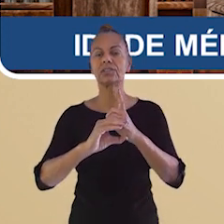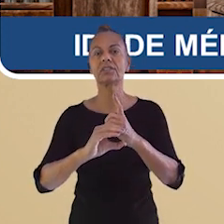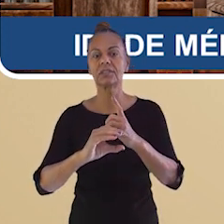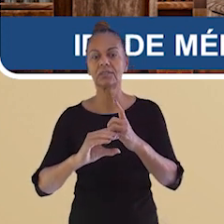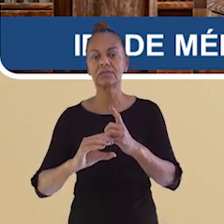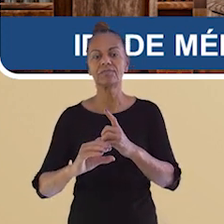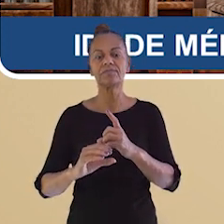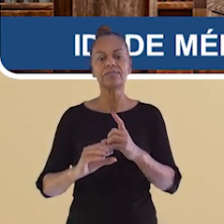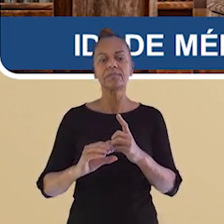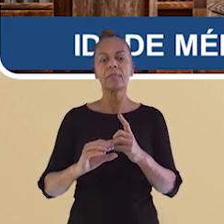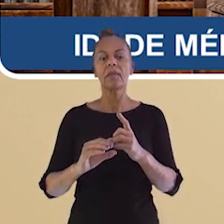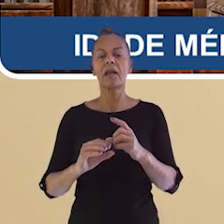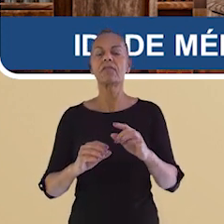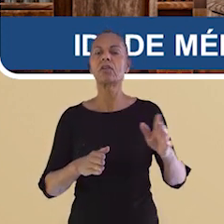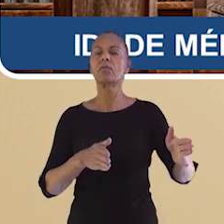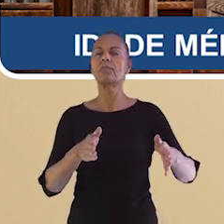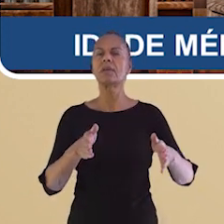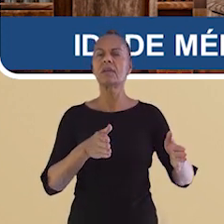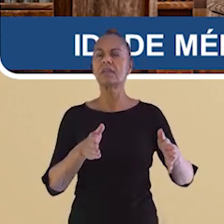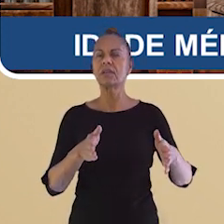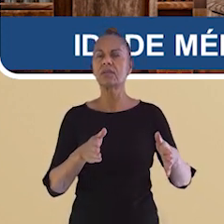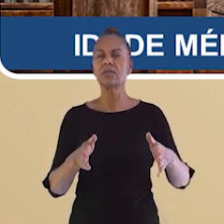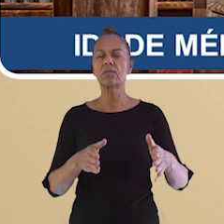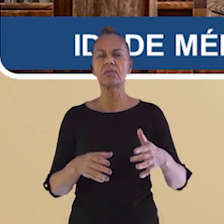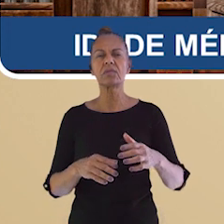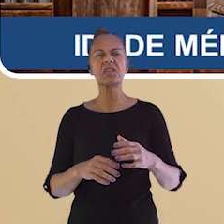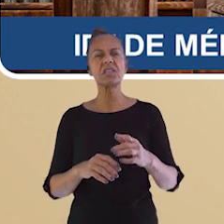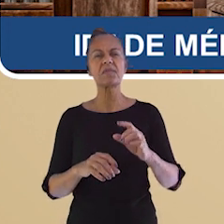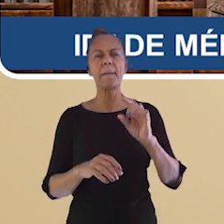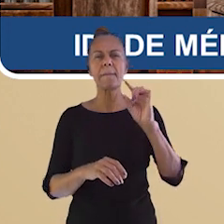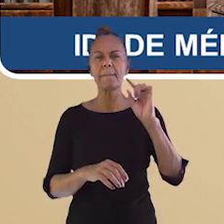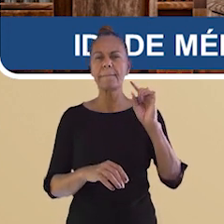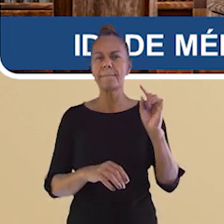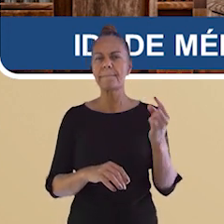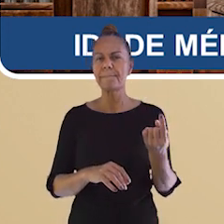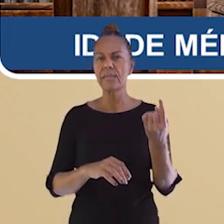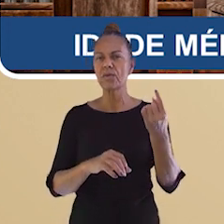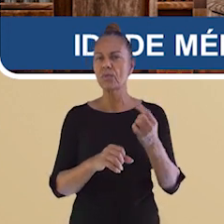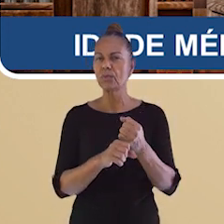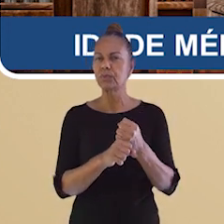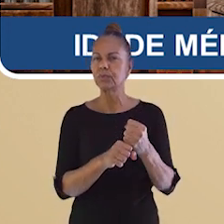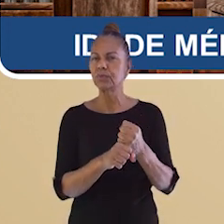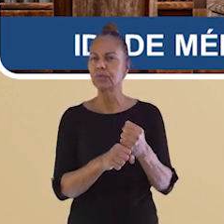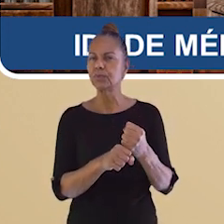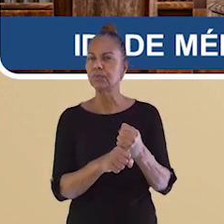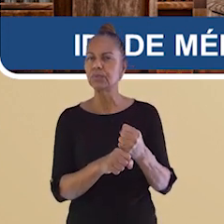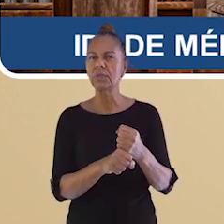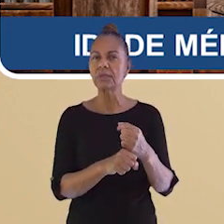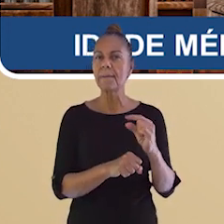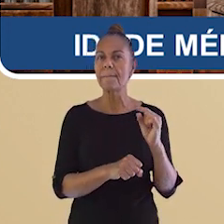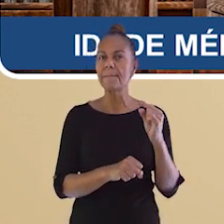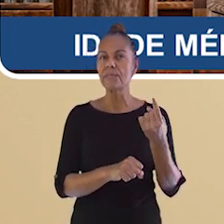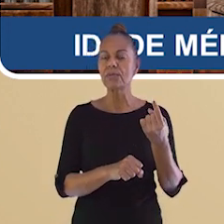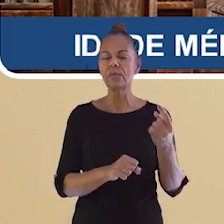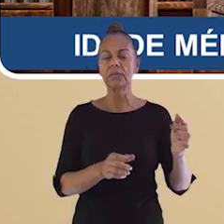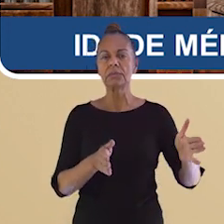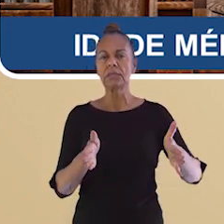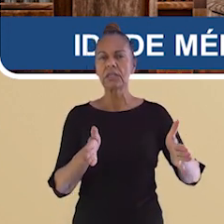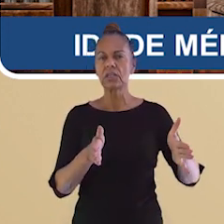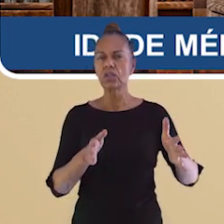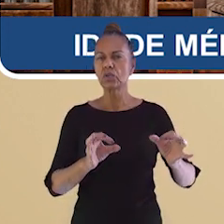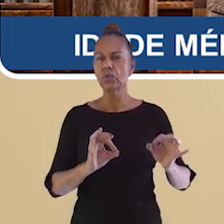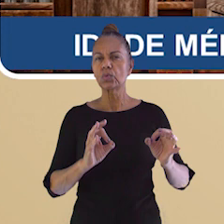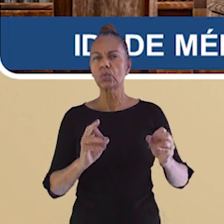a Igreja Católica comandou grande parte do mundo conhecido na época por quase 1000 anos. Nesse período, tudo